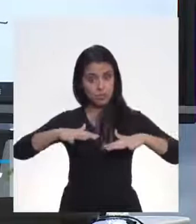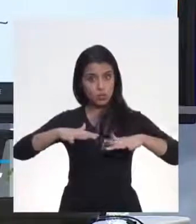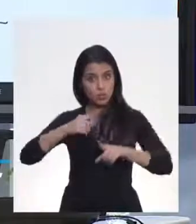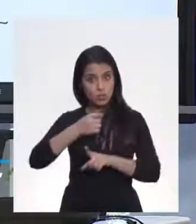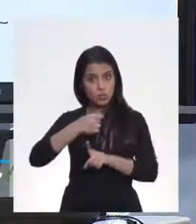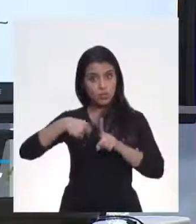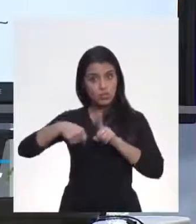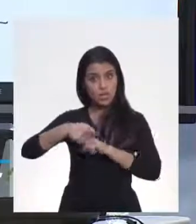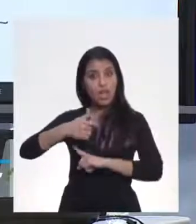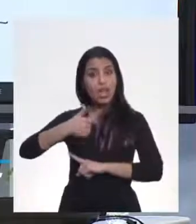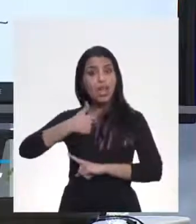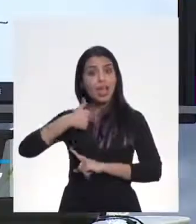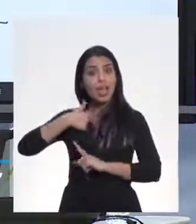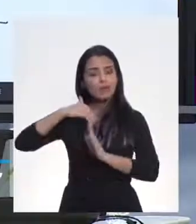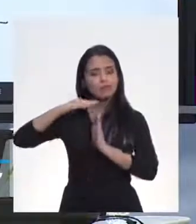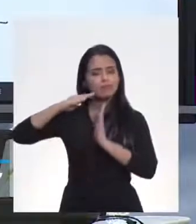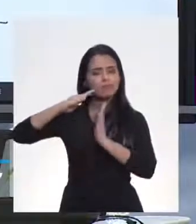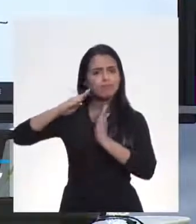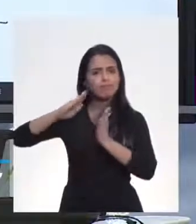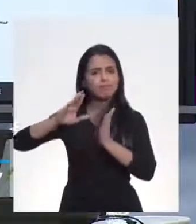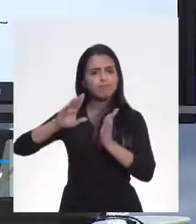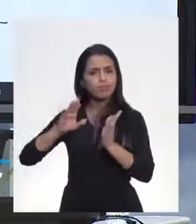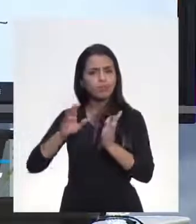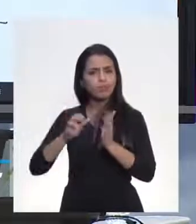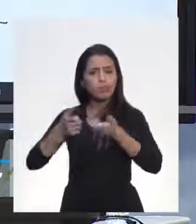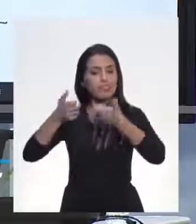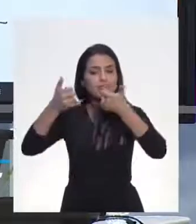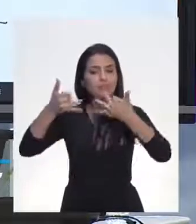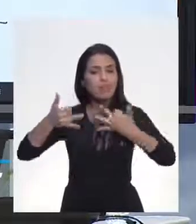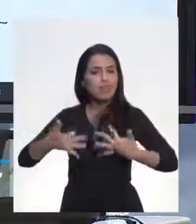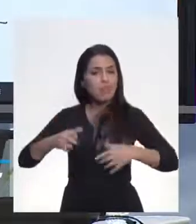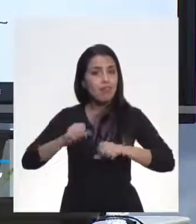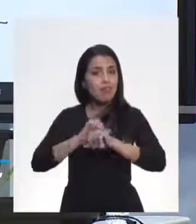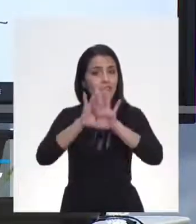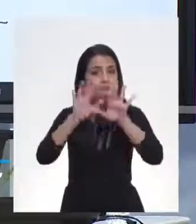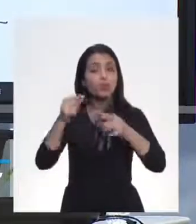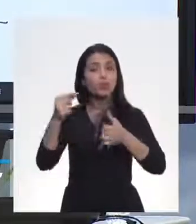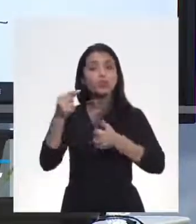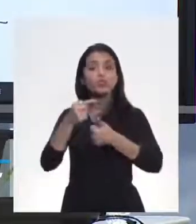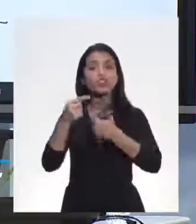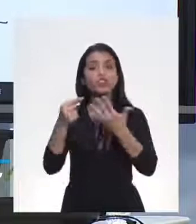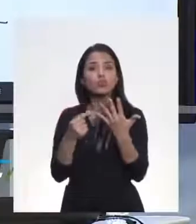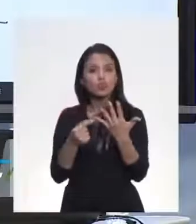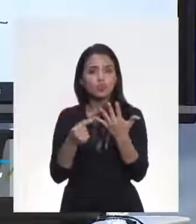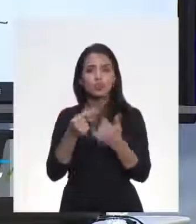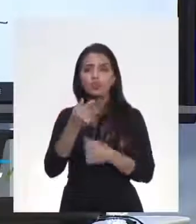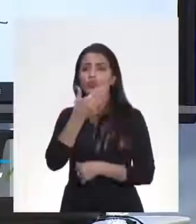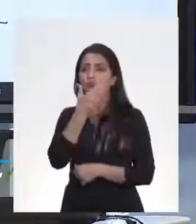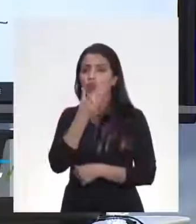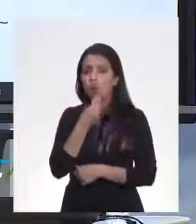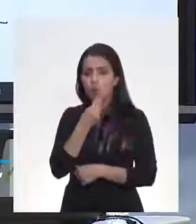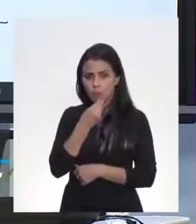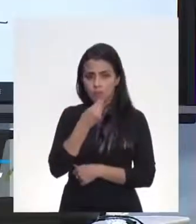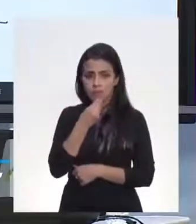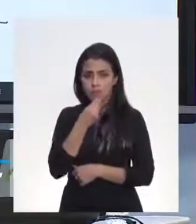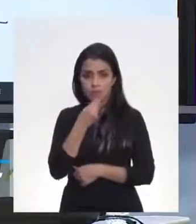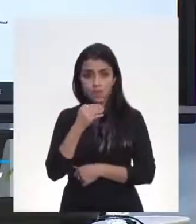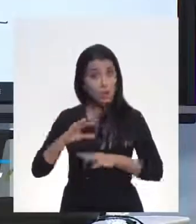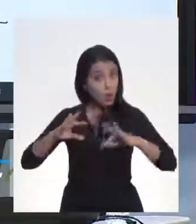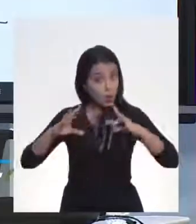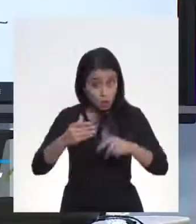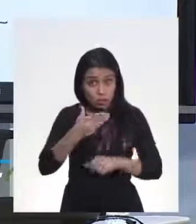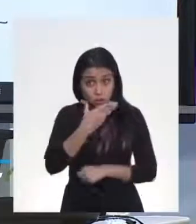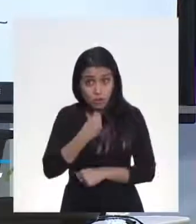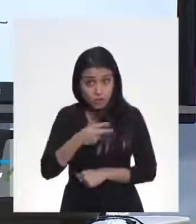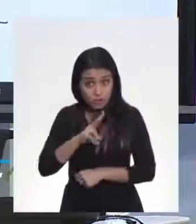que tipos de homens colaboram na construção de uma sociedade. São todos os homens? Não.